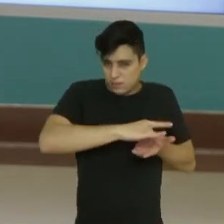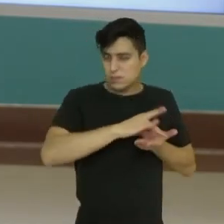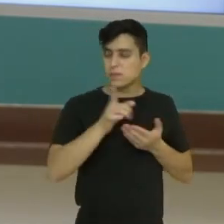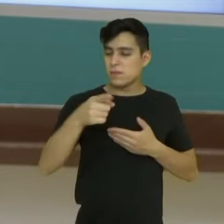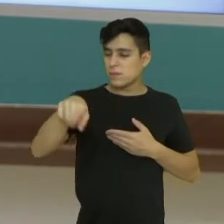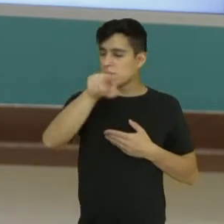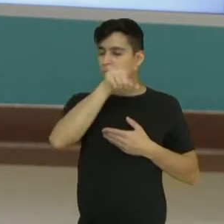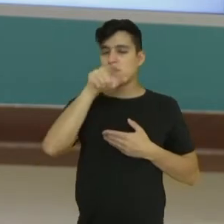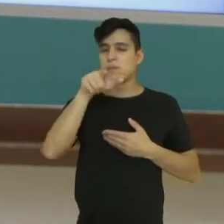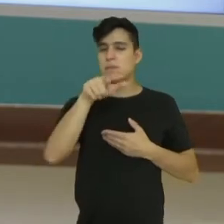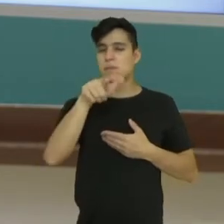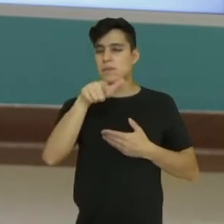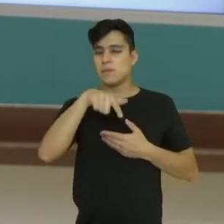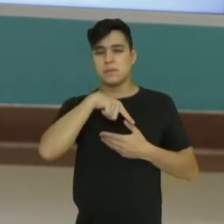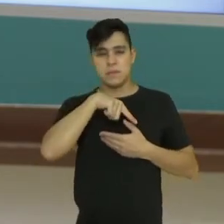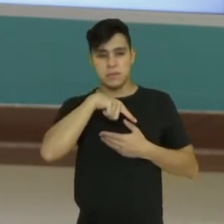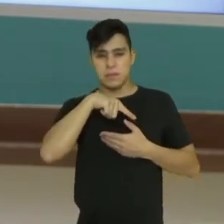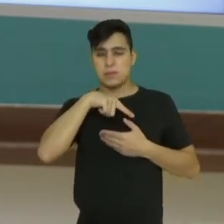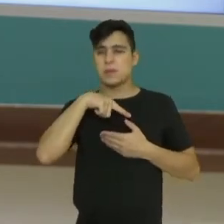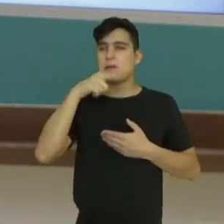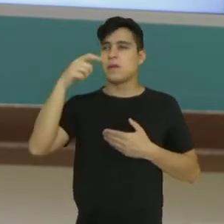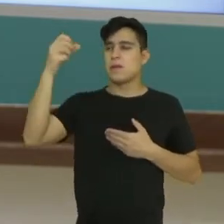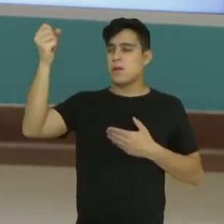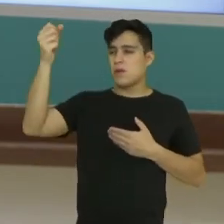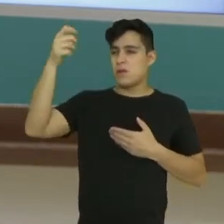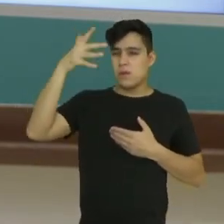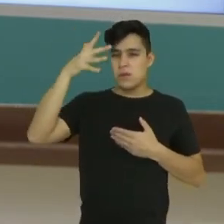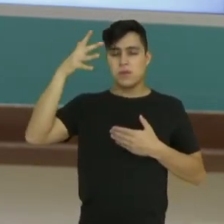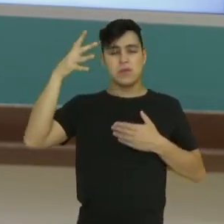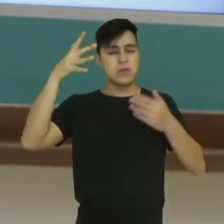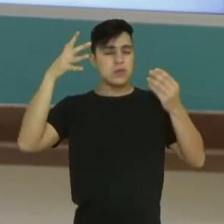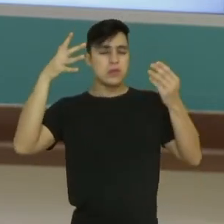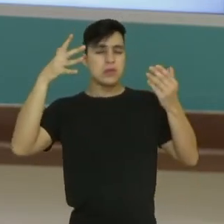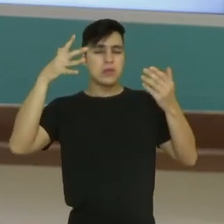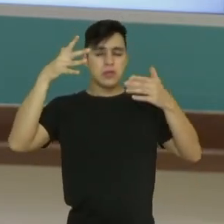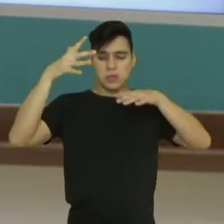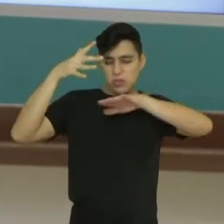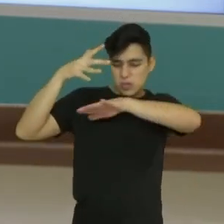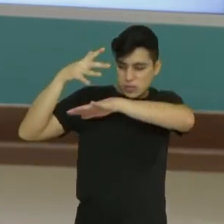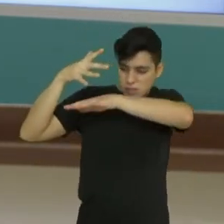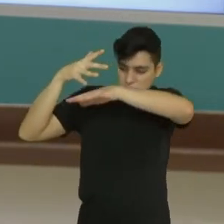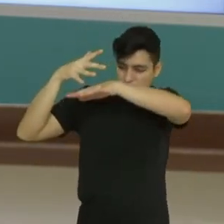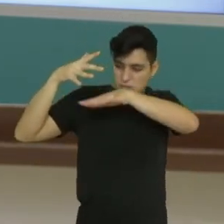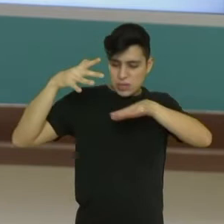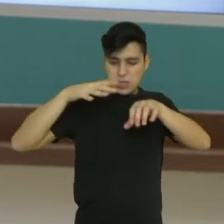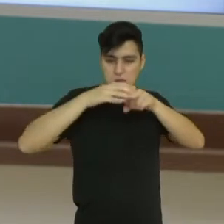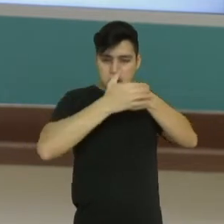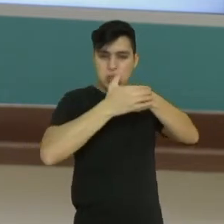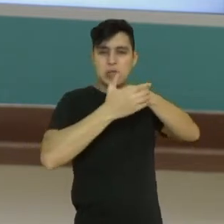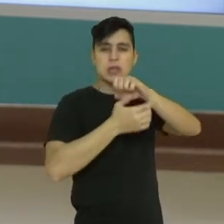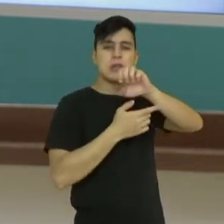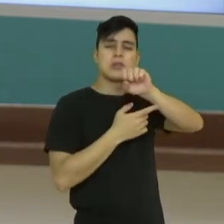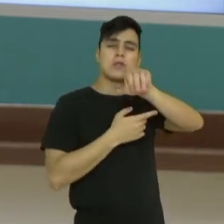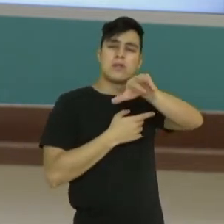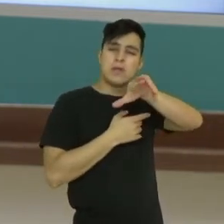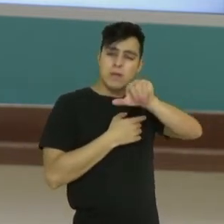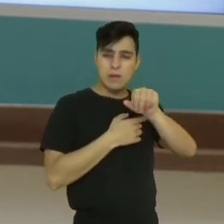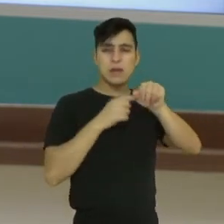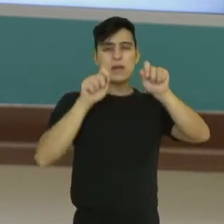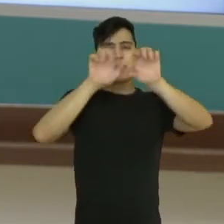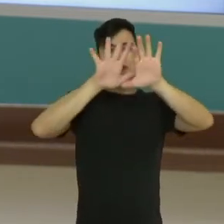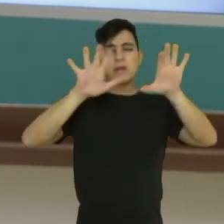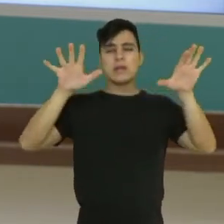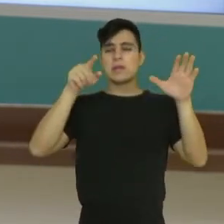tem uma graduação da luz até a sombra, ela vem vindo suavemente e ela imita muito a realidade. Então essa é uma grande